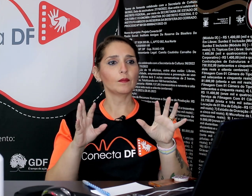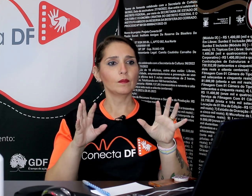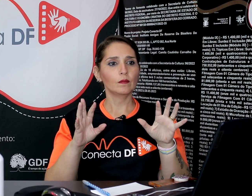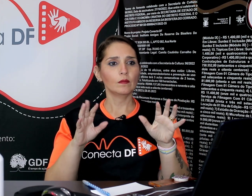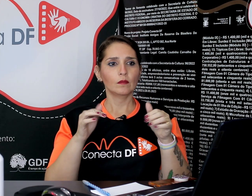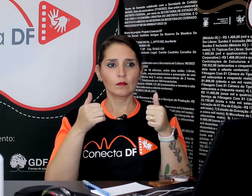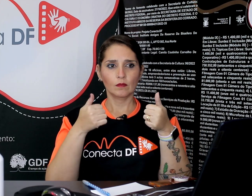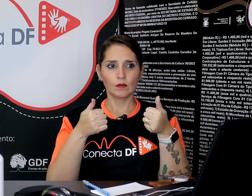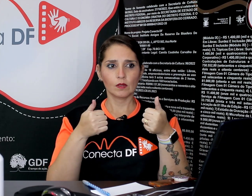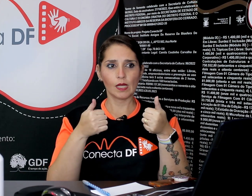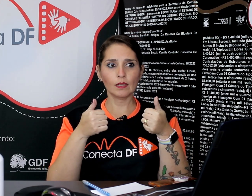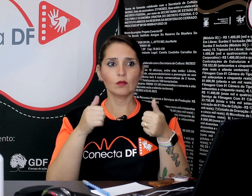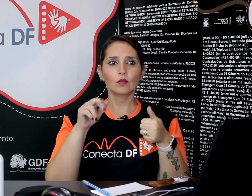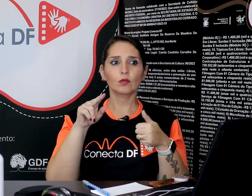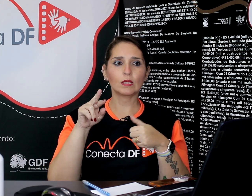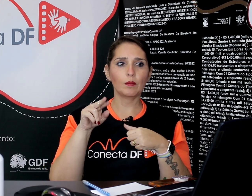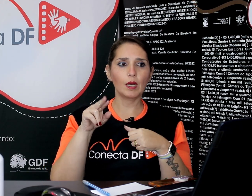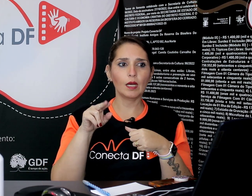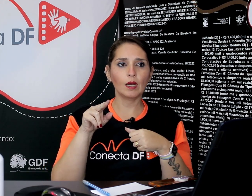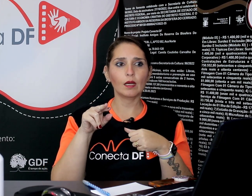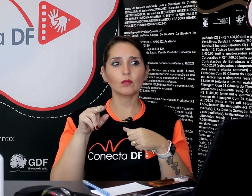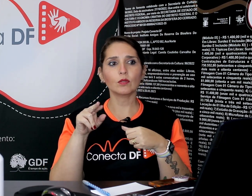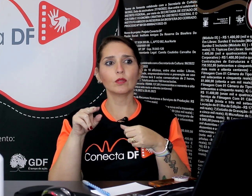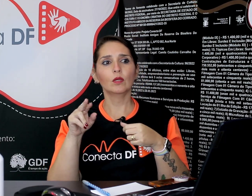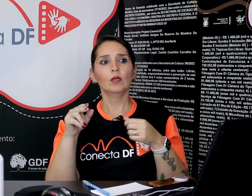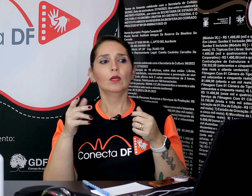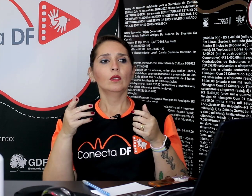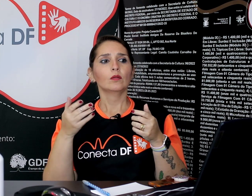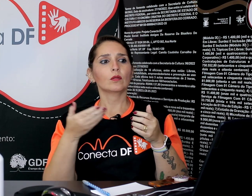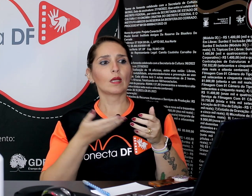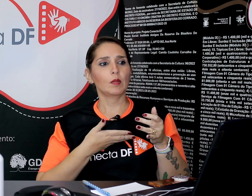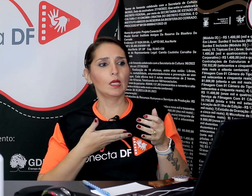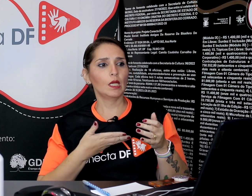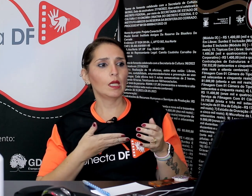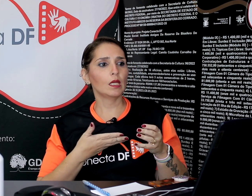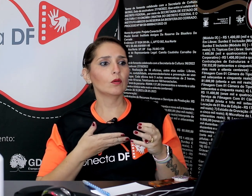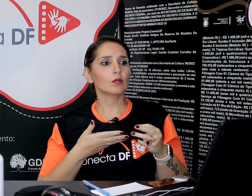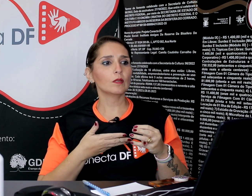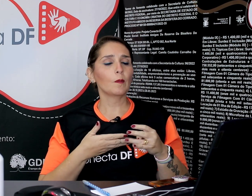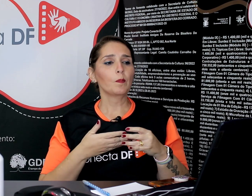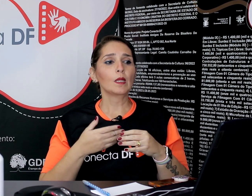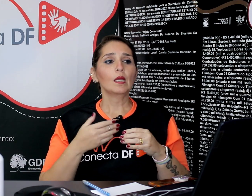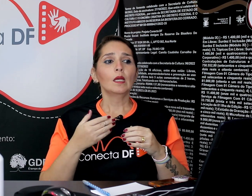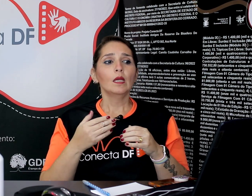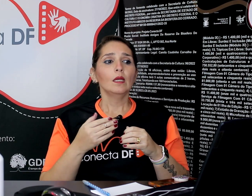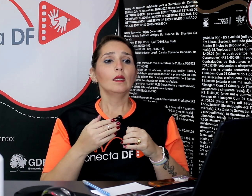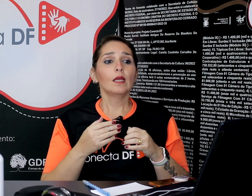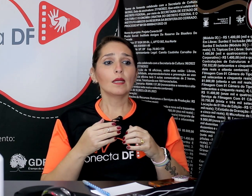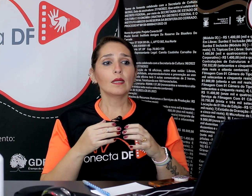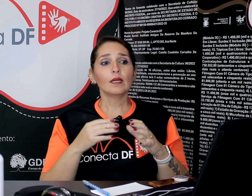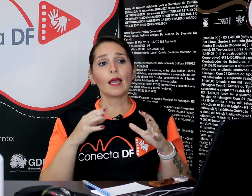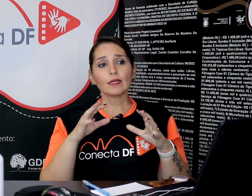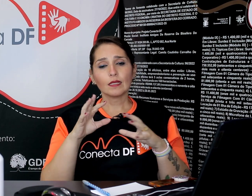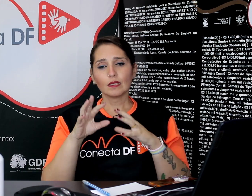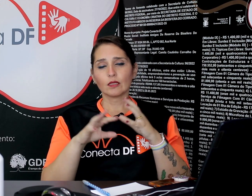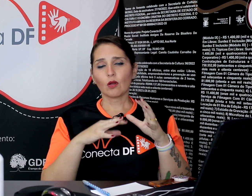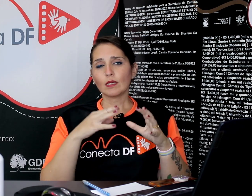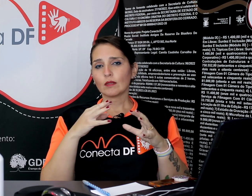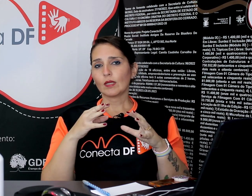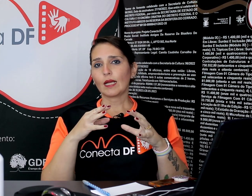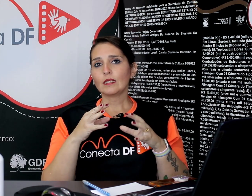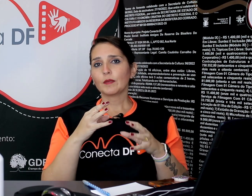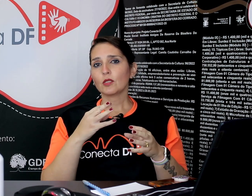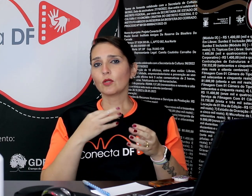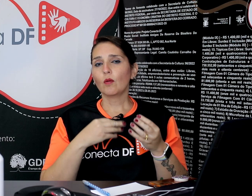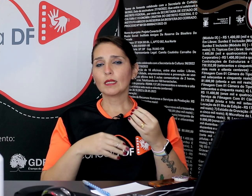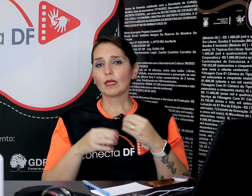ali, certo? Dos irmãos, dos amigos. E aí, essas histórias